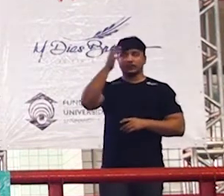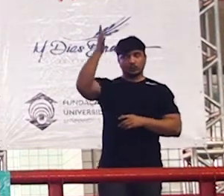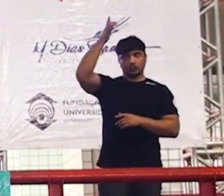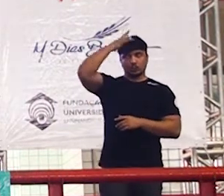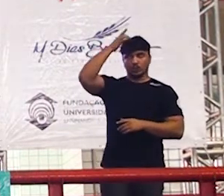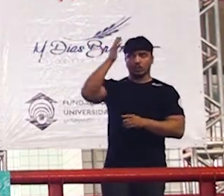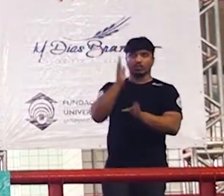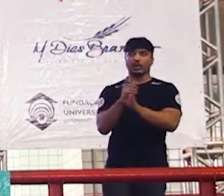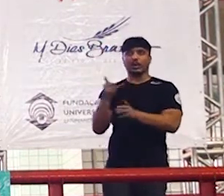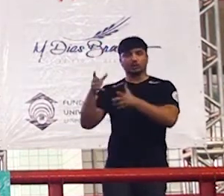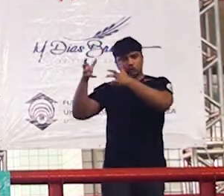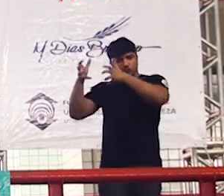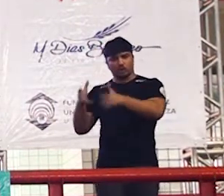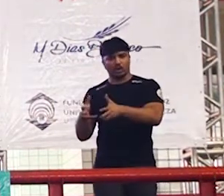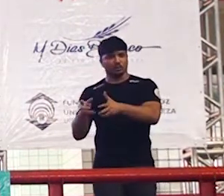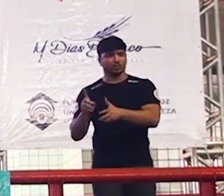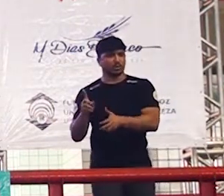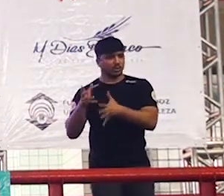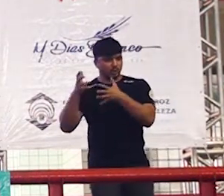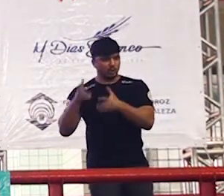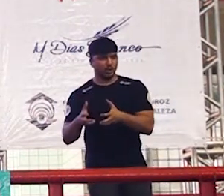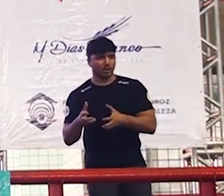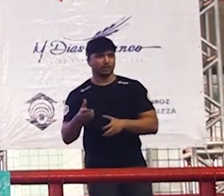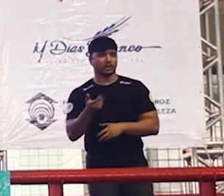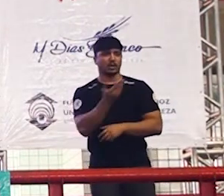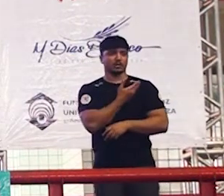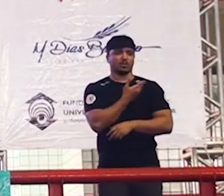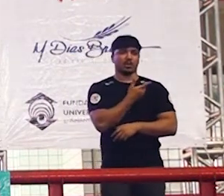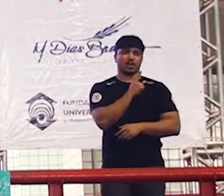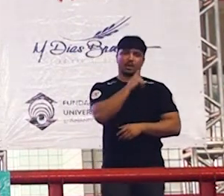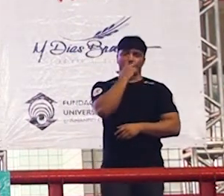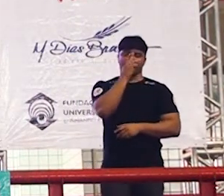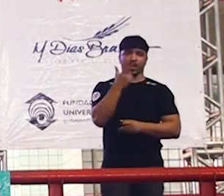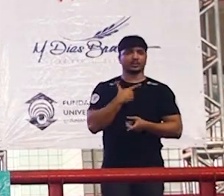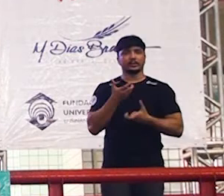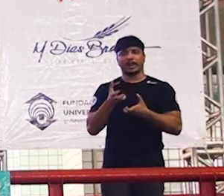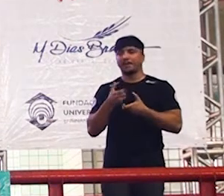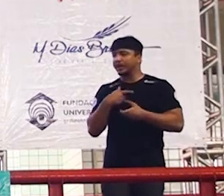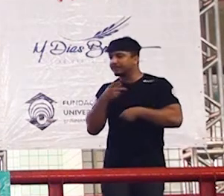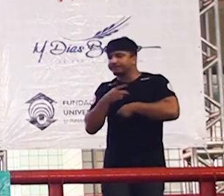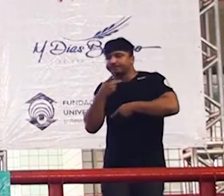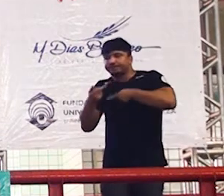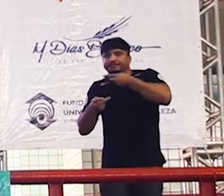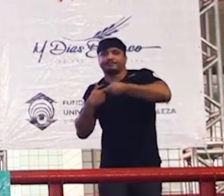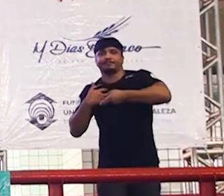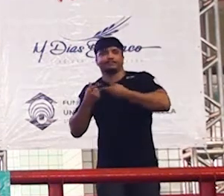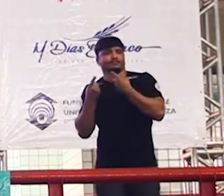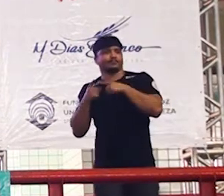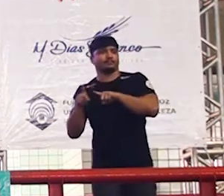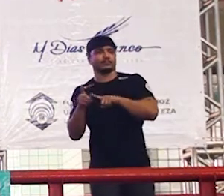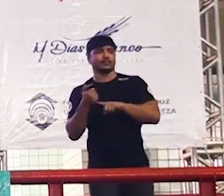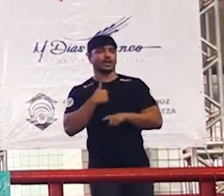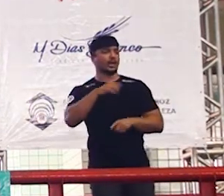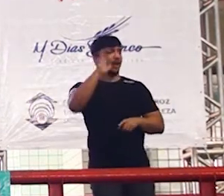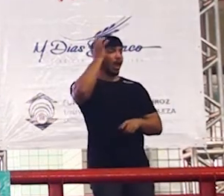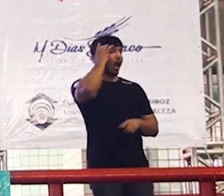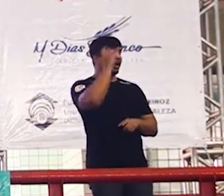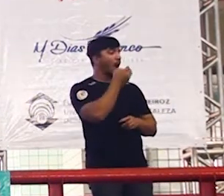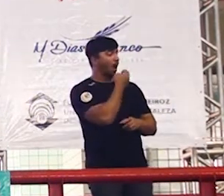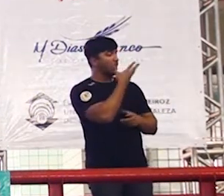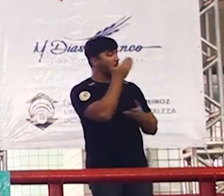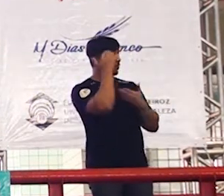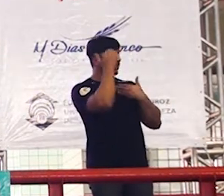ele, porque ele é muito chato. E aí os amigos querem criticá-lo por meio da ironia, e ele acha que é um